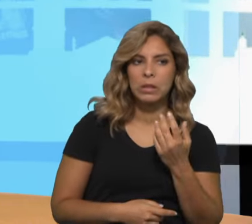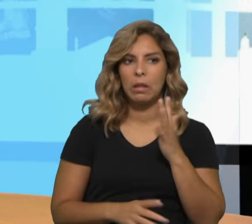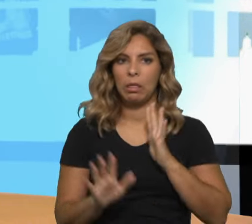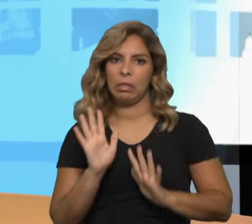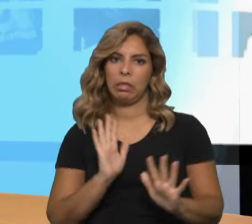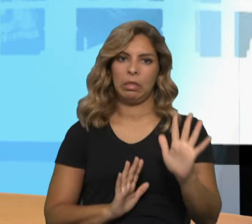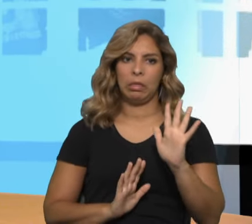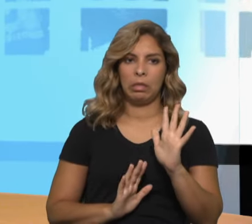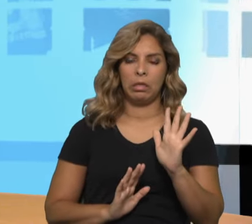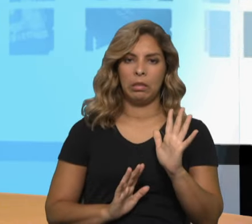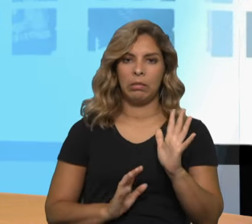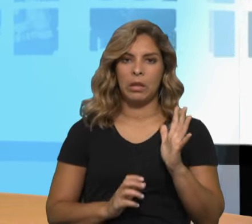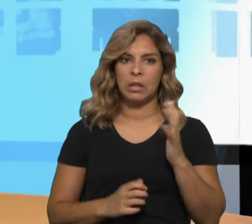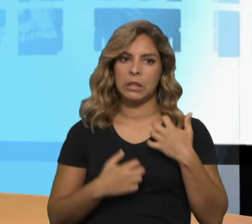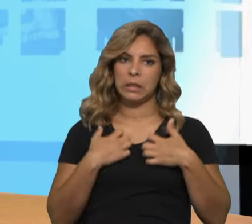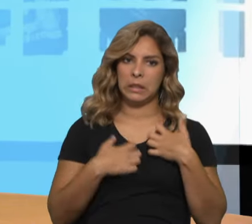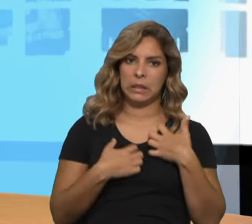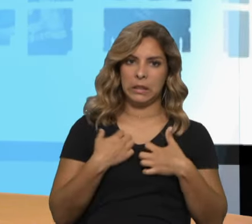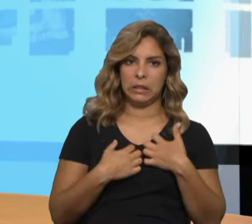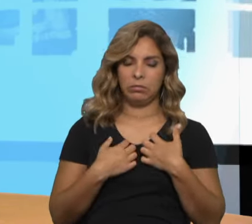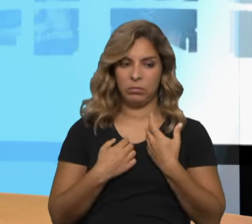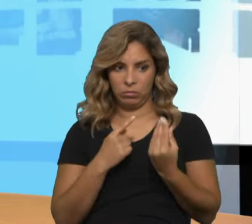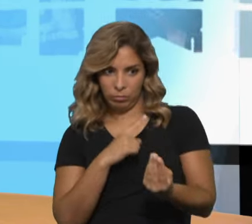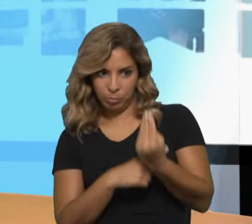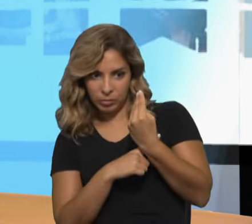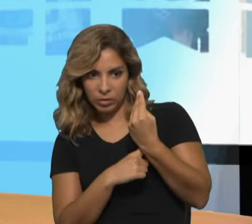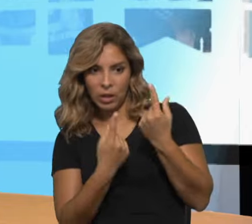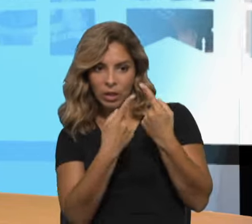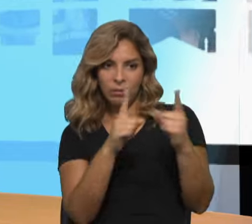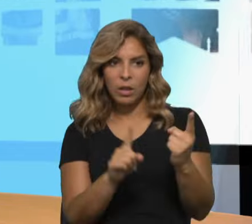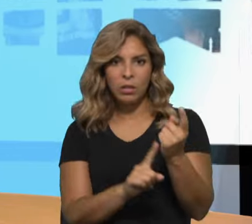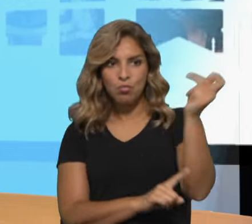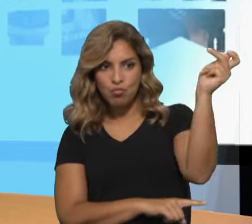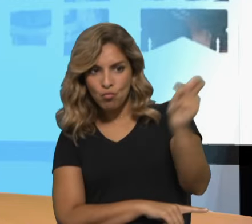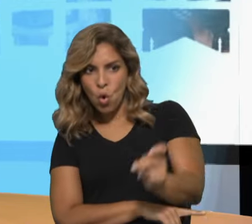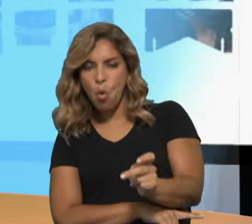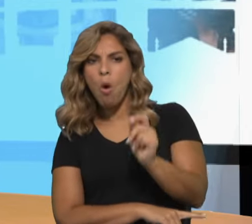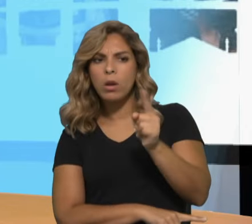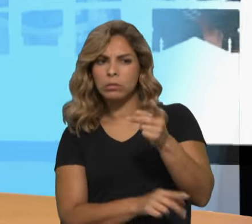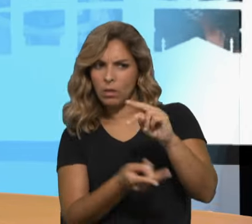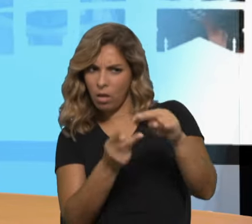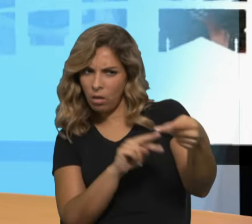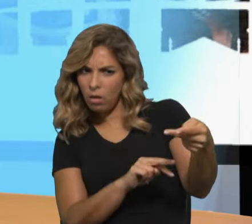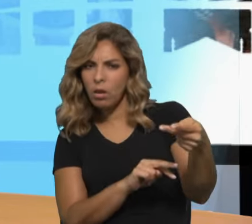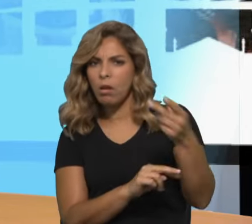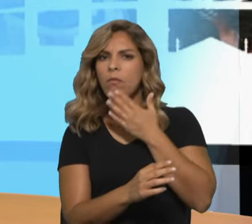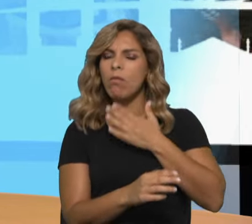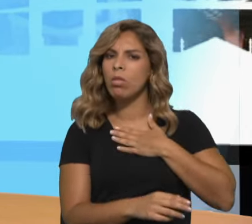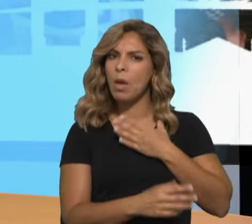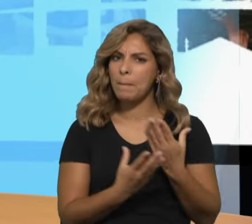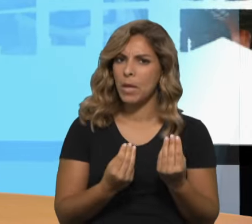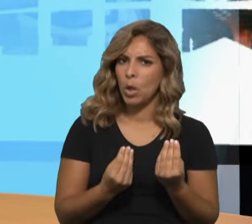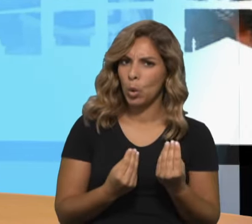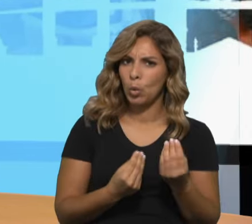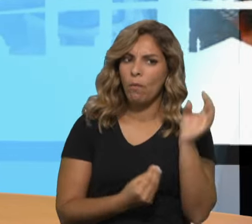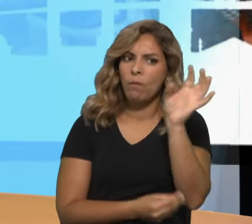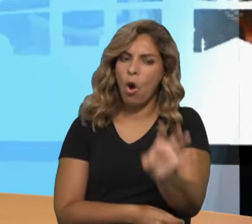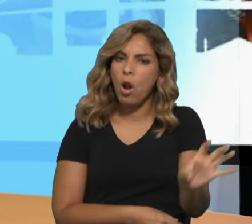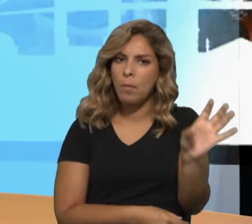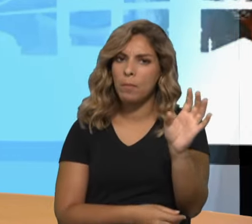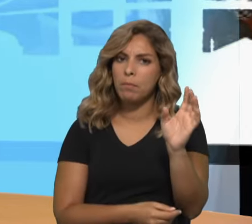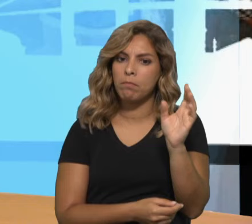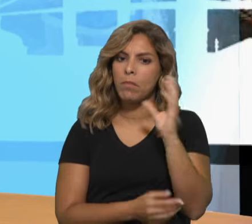medo do que é diferente, do que chega, do que parece que vem alterar o nosso modo de